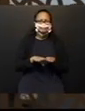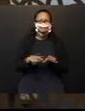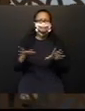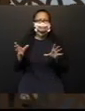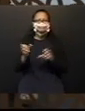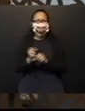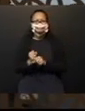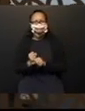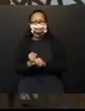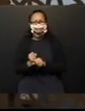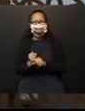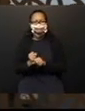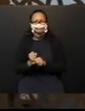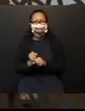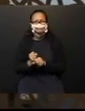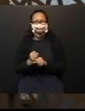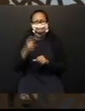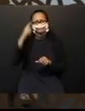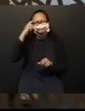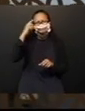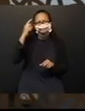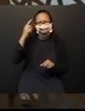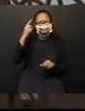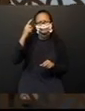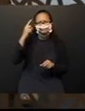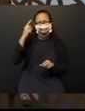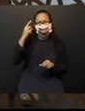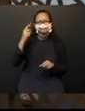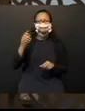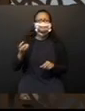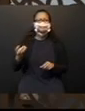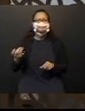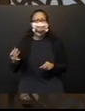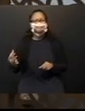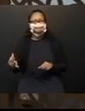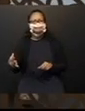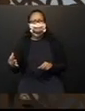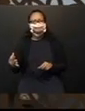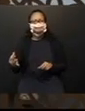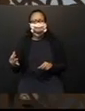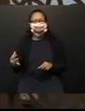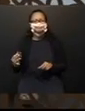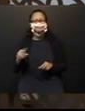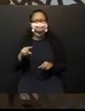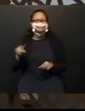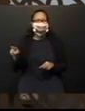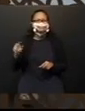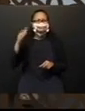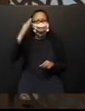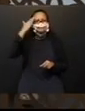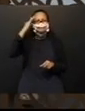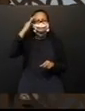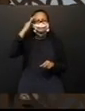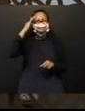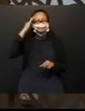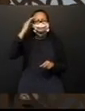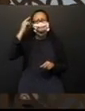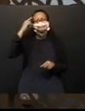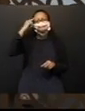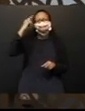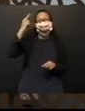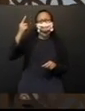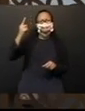Todo mundo já conhece o que é estimativa, né? A grosso modo, assim, só para vocês entenderem, eu acho que dá